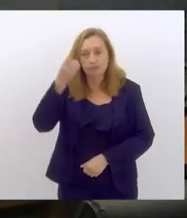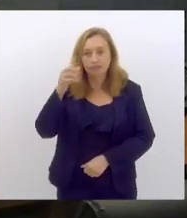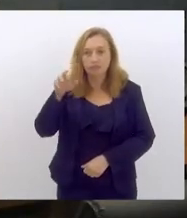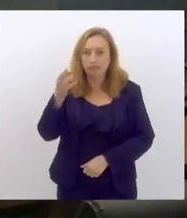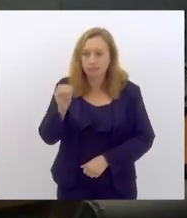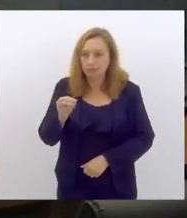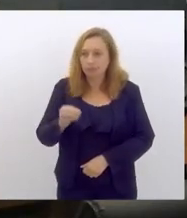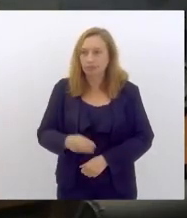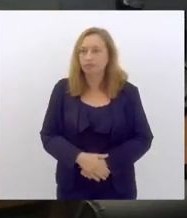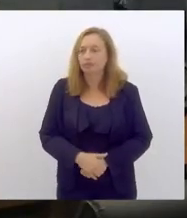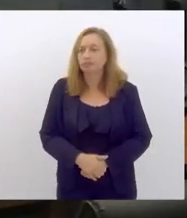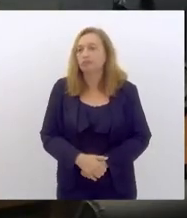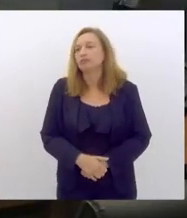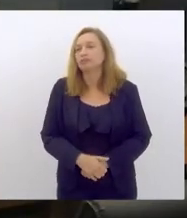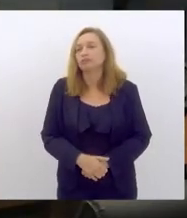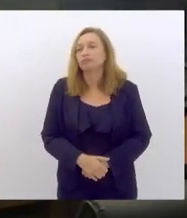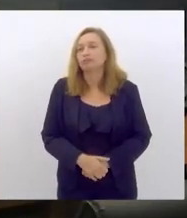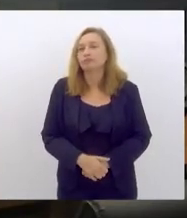Júnior.